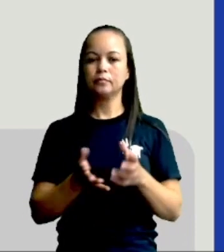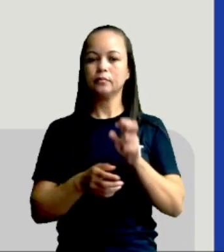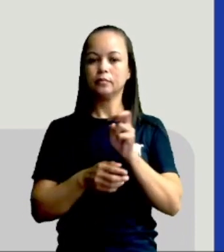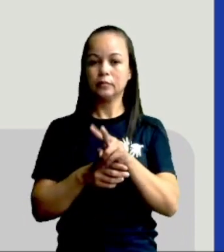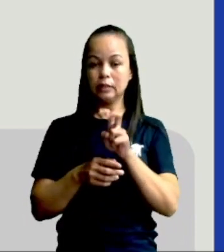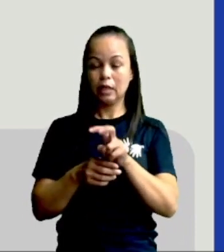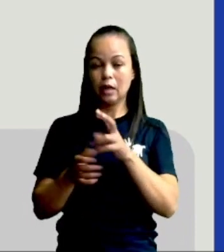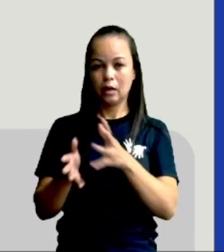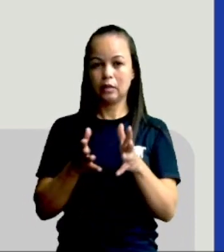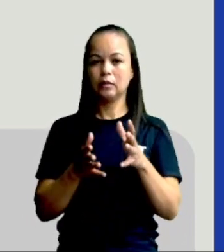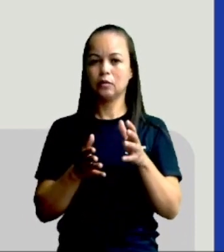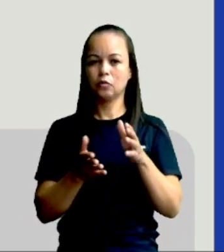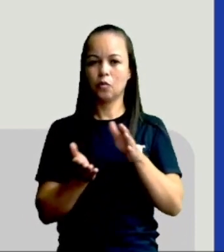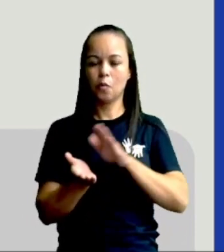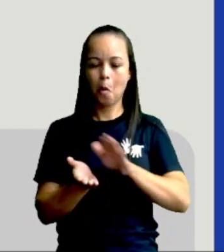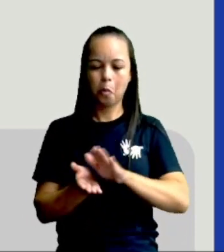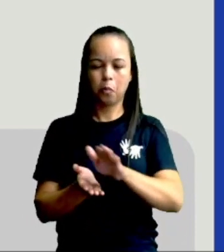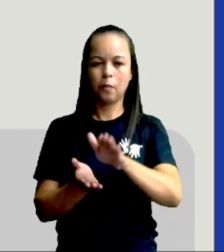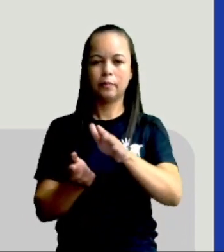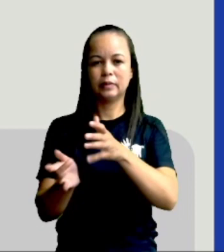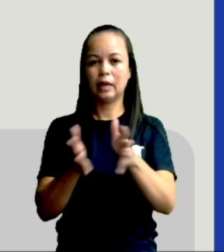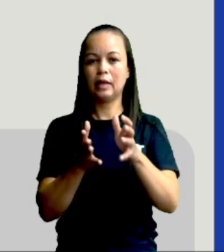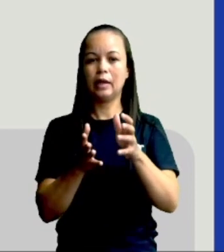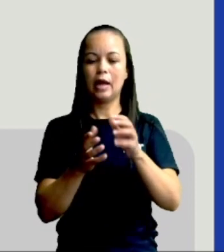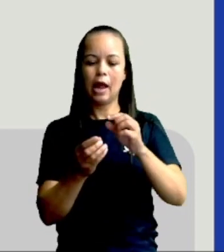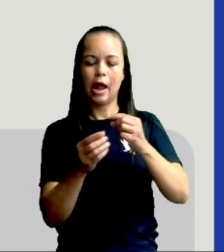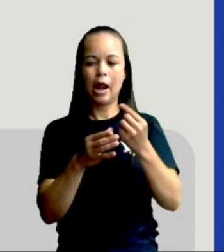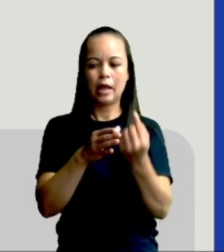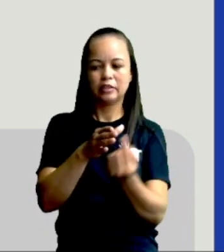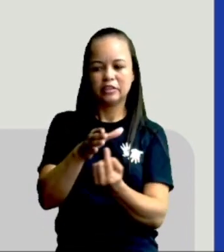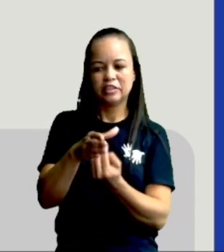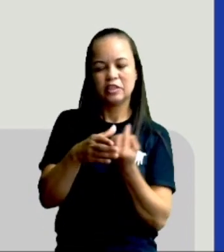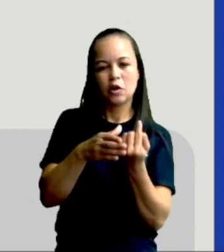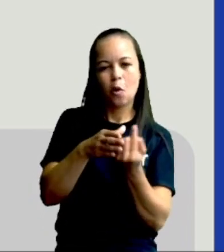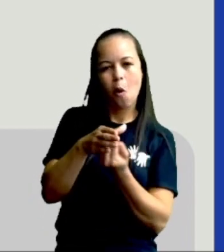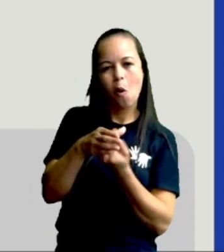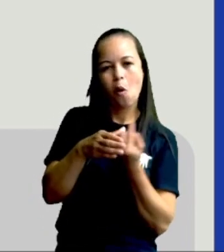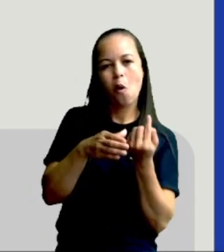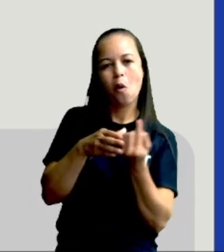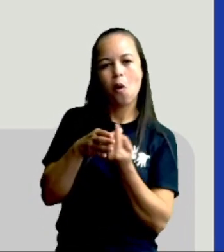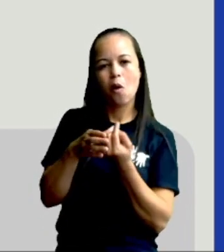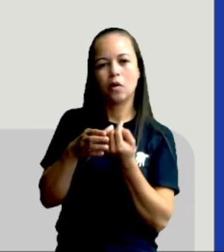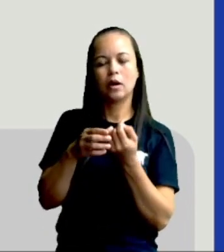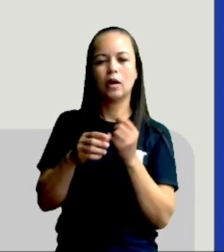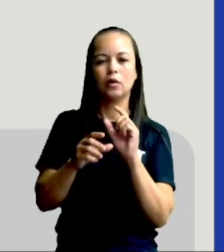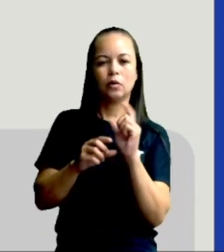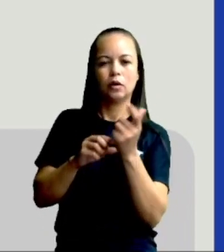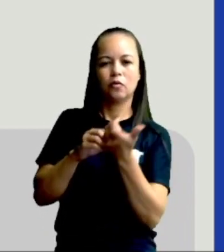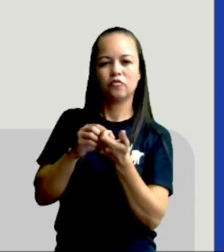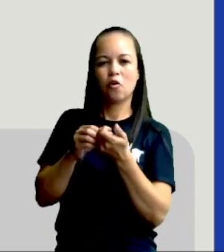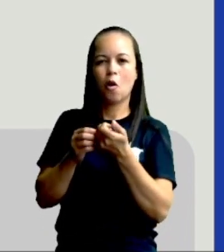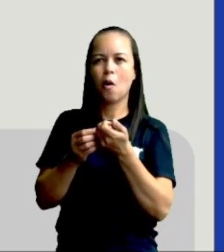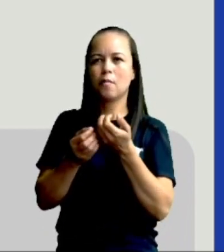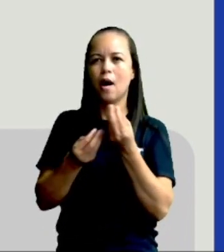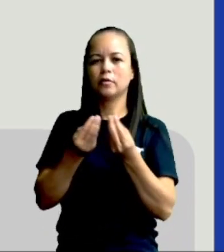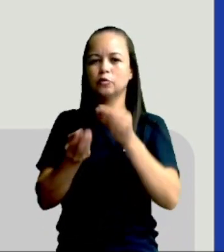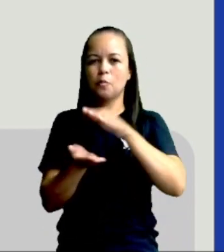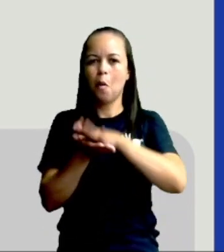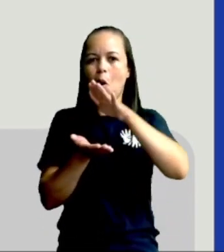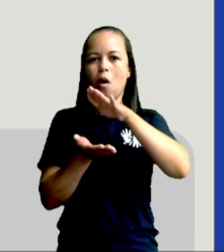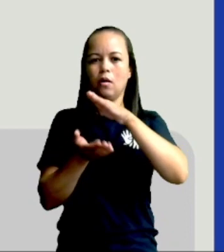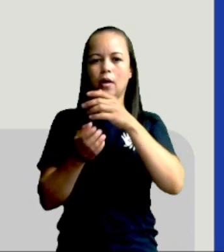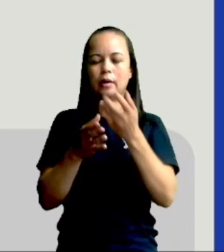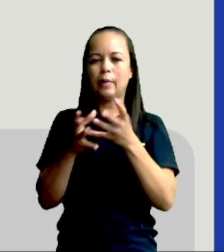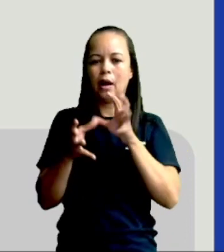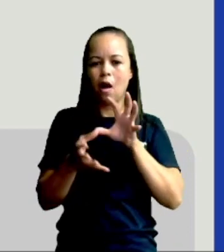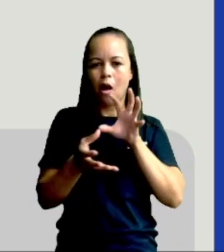quando perseguidas, elas tomam tudo de ataque, elas se enrolam, elas criam o seu corpo em formato de mola para ganhar